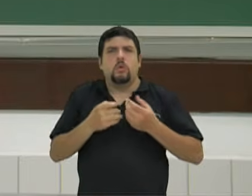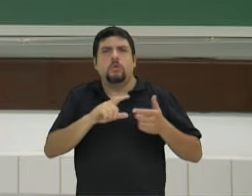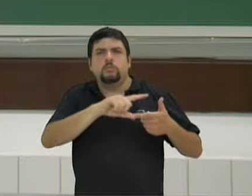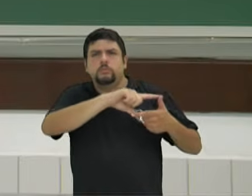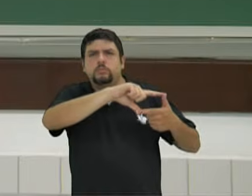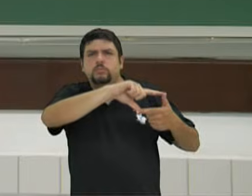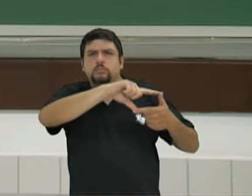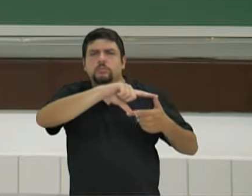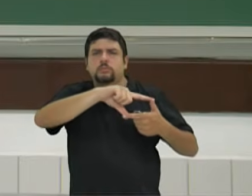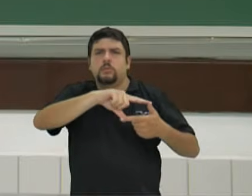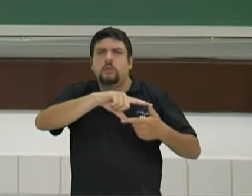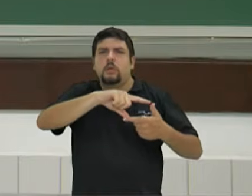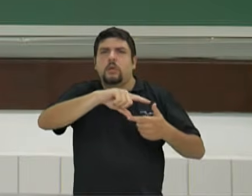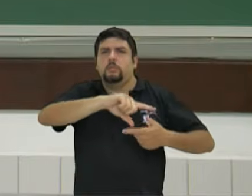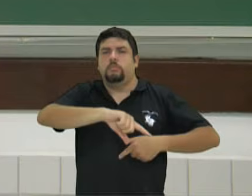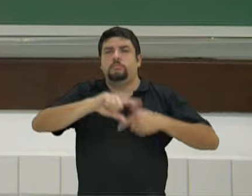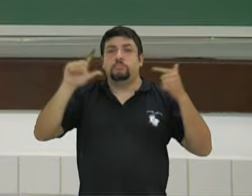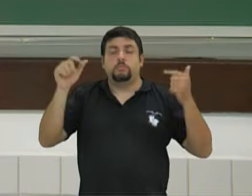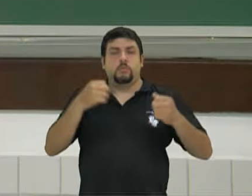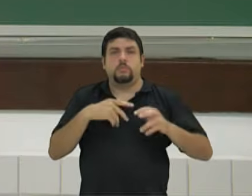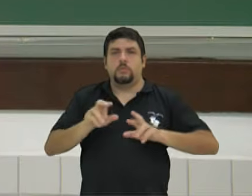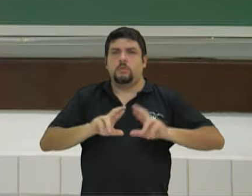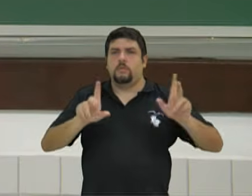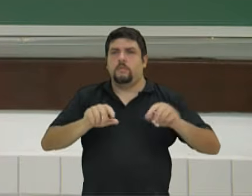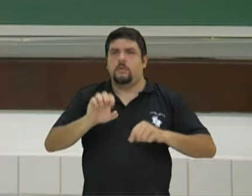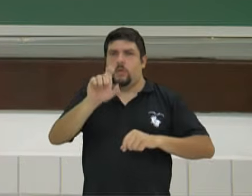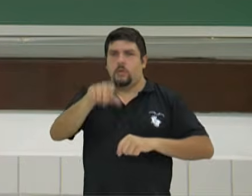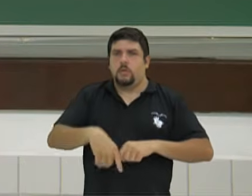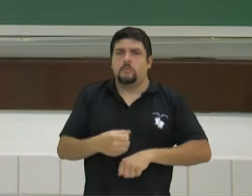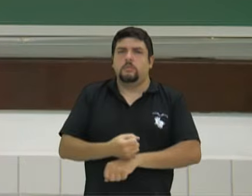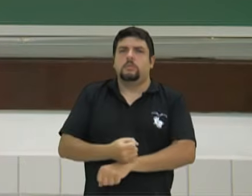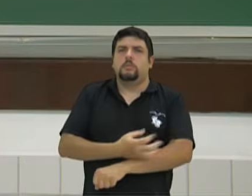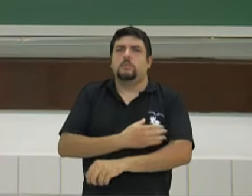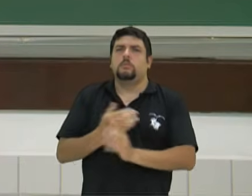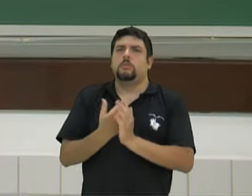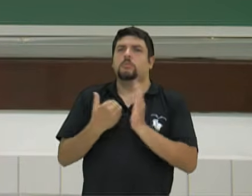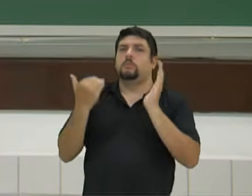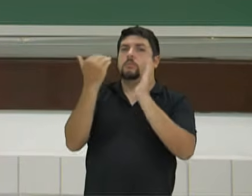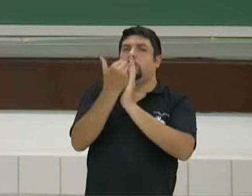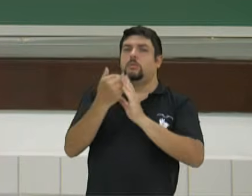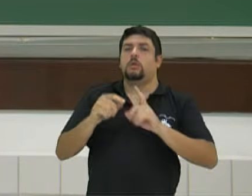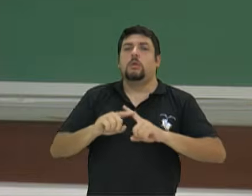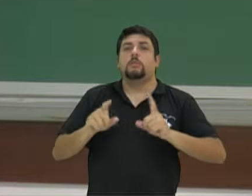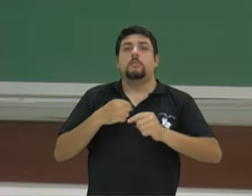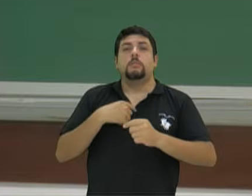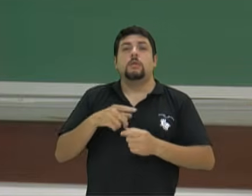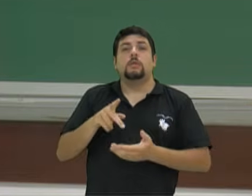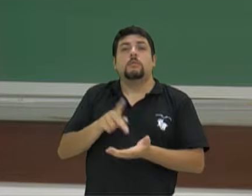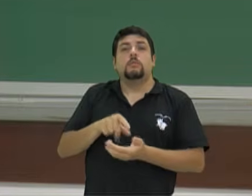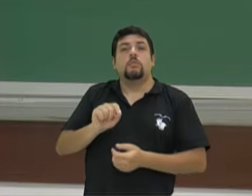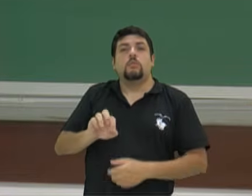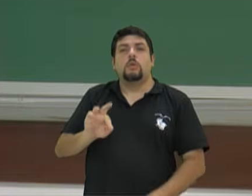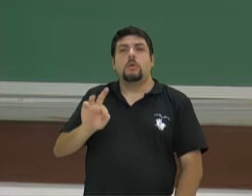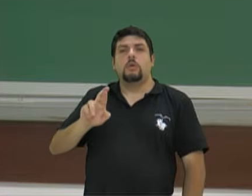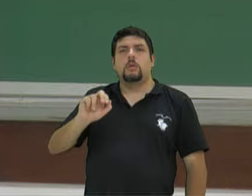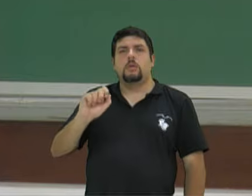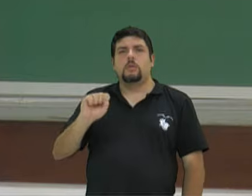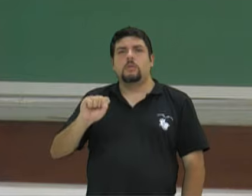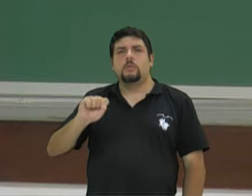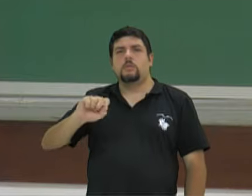tende ao exagero, tá? De sentimentalismo. Só que aqui ele vai entender porque a gente chama de trash,